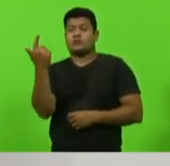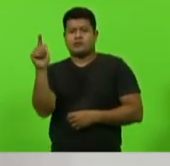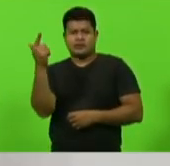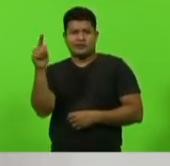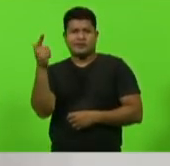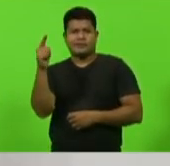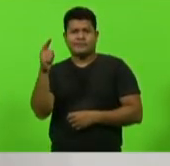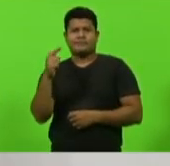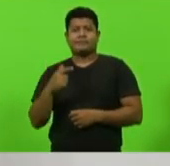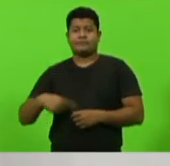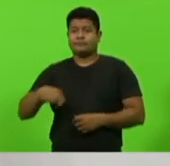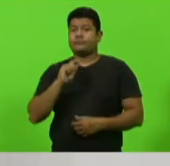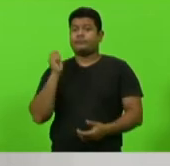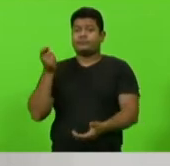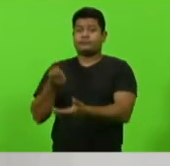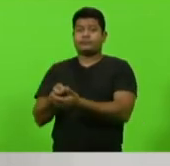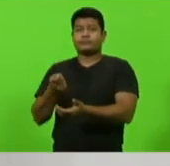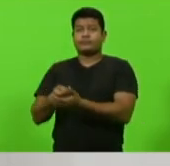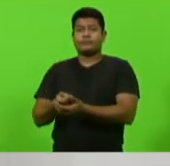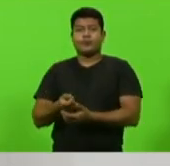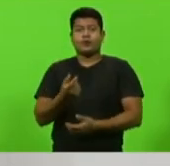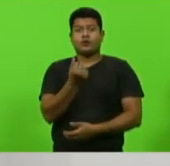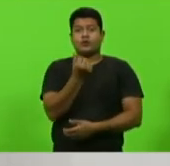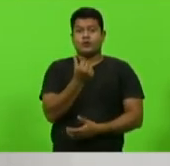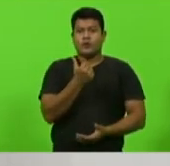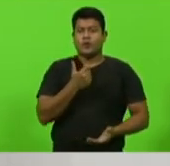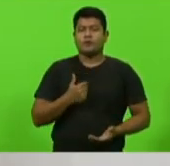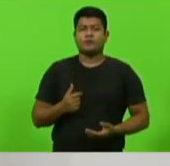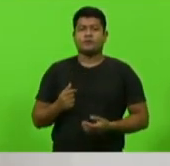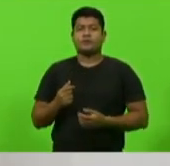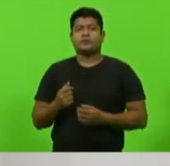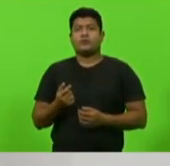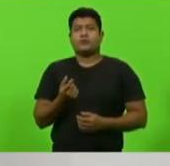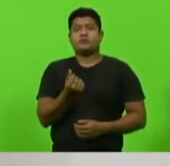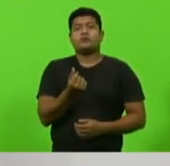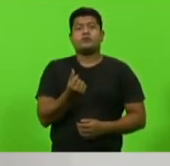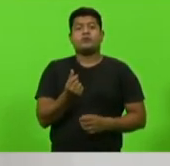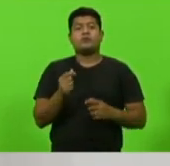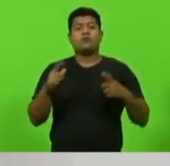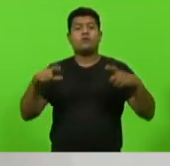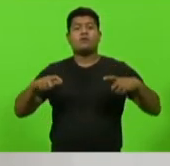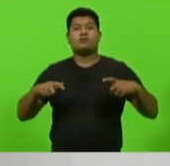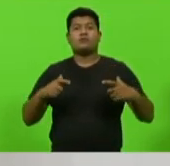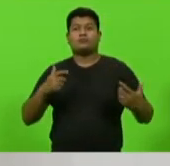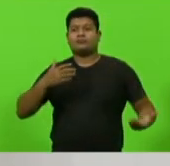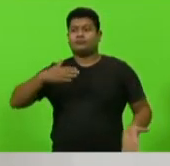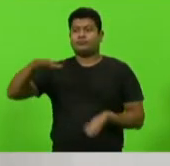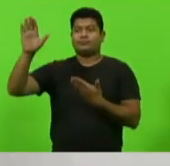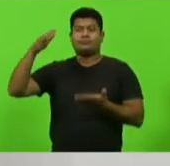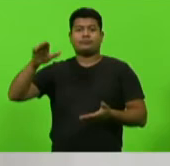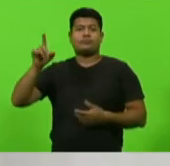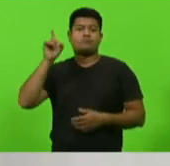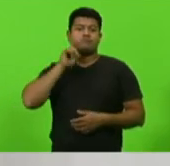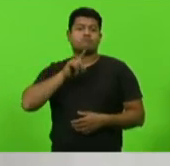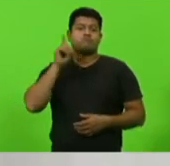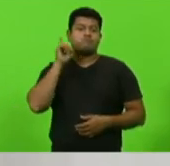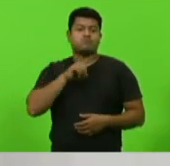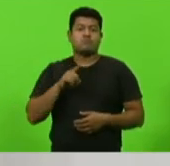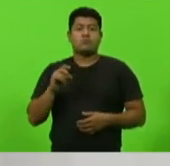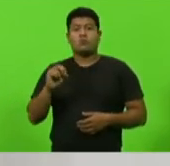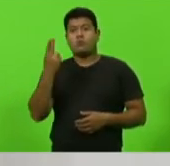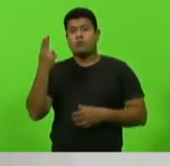nós estamos pagando, estamos mandando o nosso dinheirinho, o nosso rico dinheirinho, para os Estados Unidos ou para a empresa que